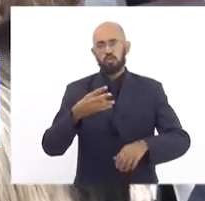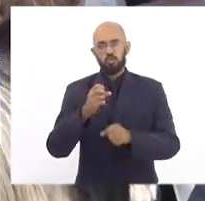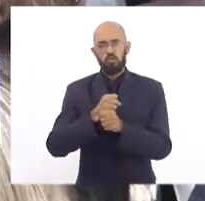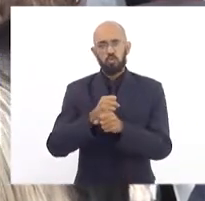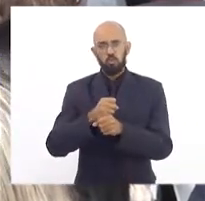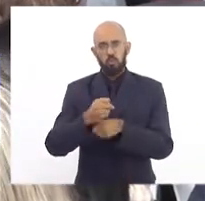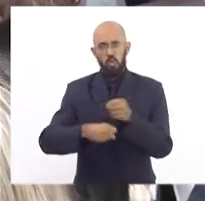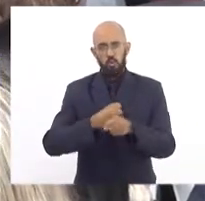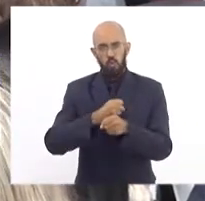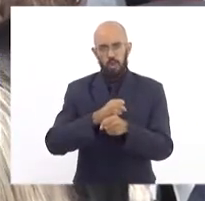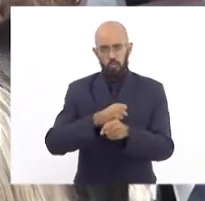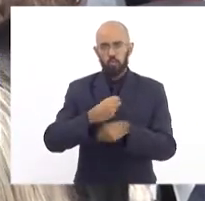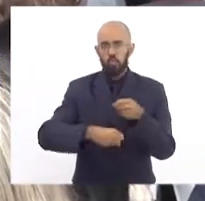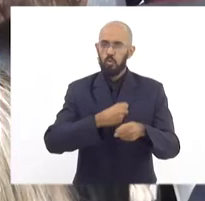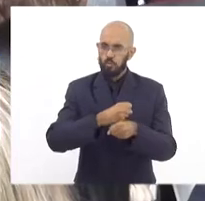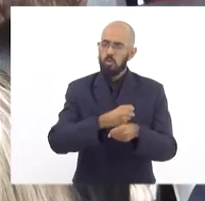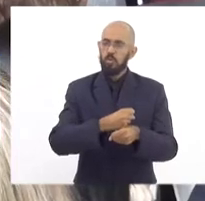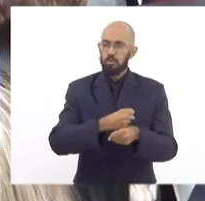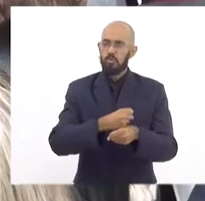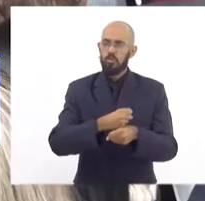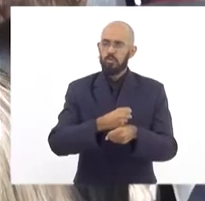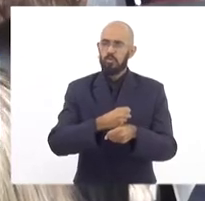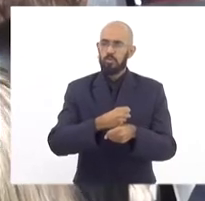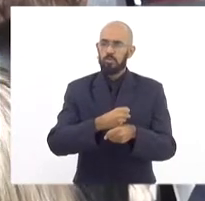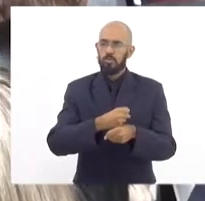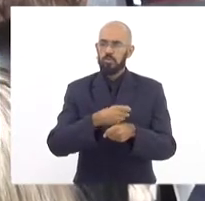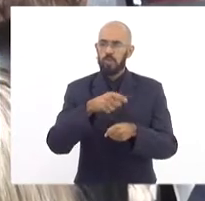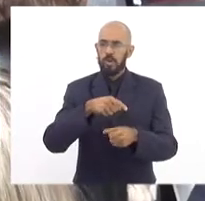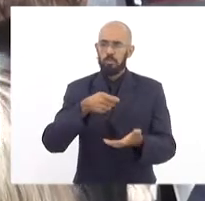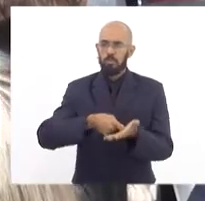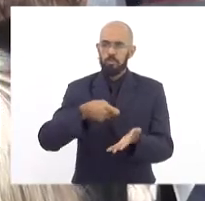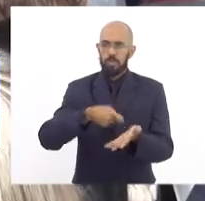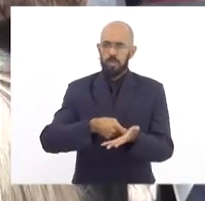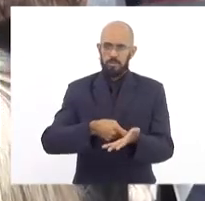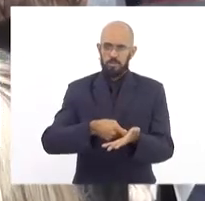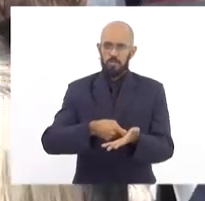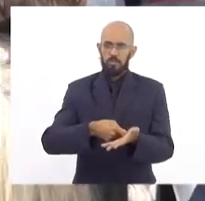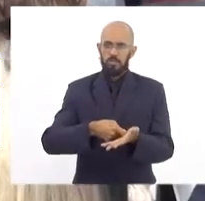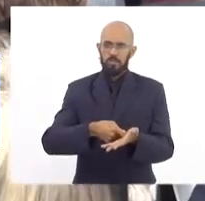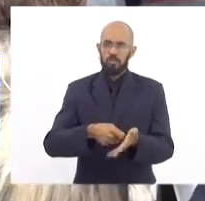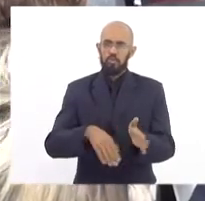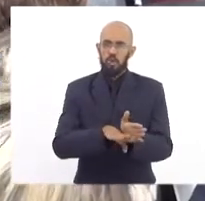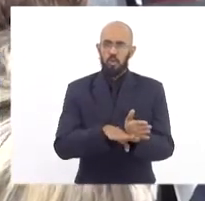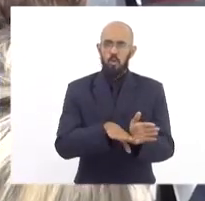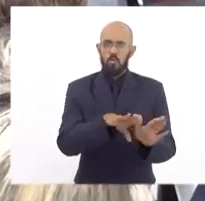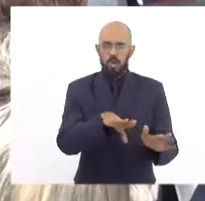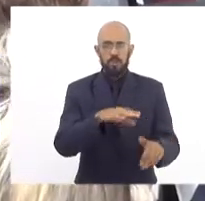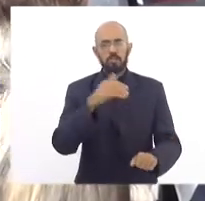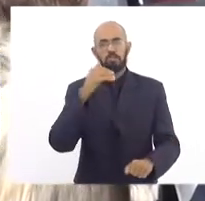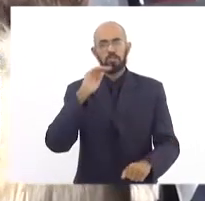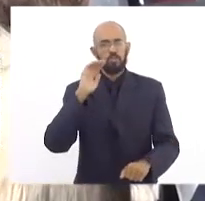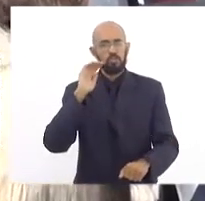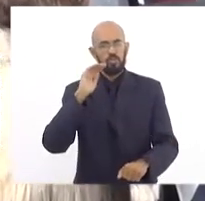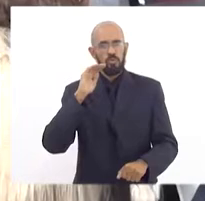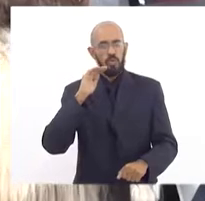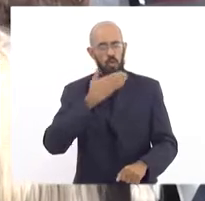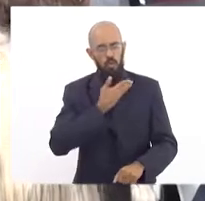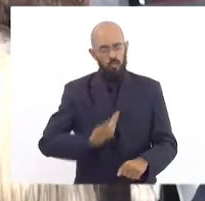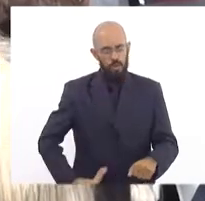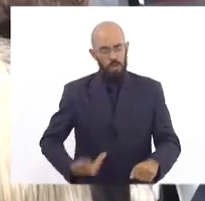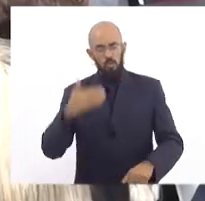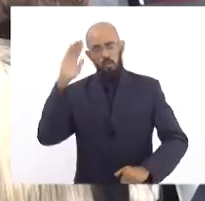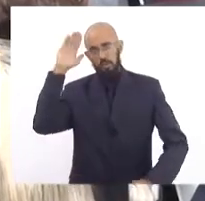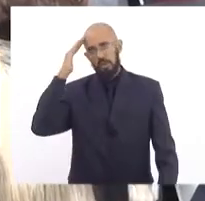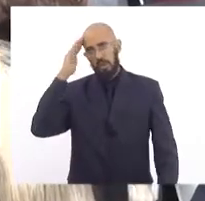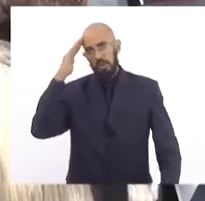Era uma das obrigações que chegou. Mas, em boa hora, o governador entendeu que aquilo não